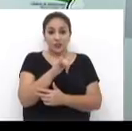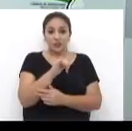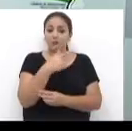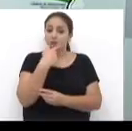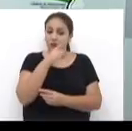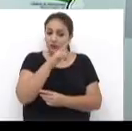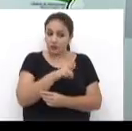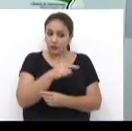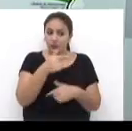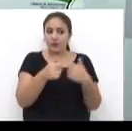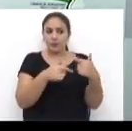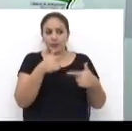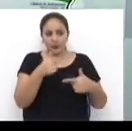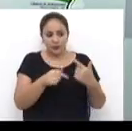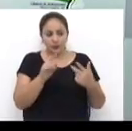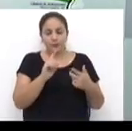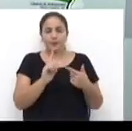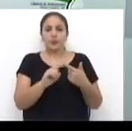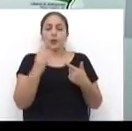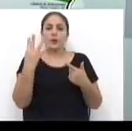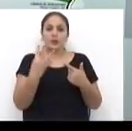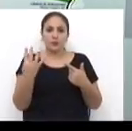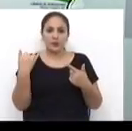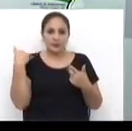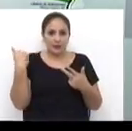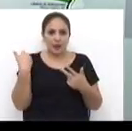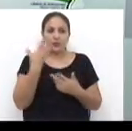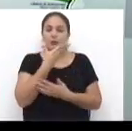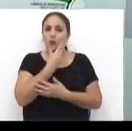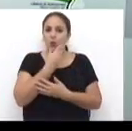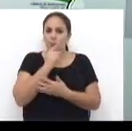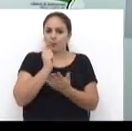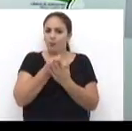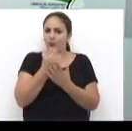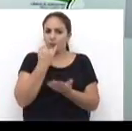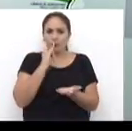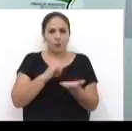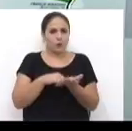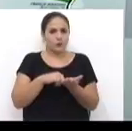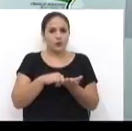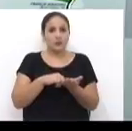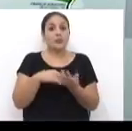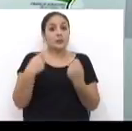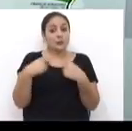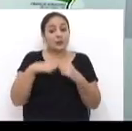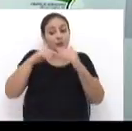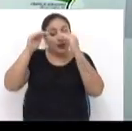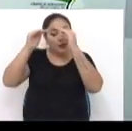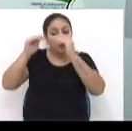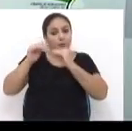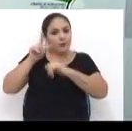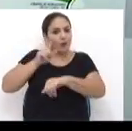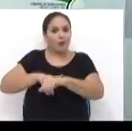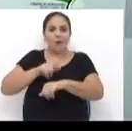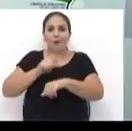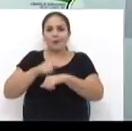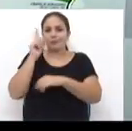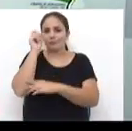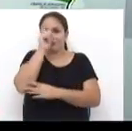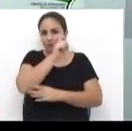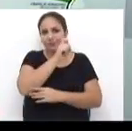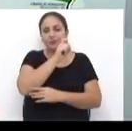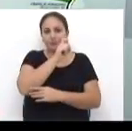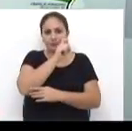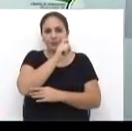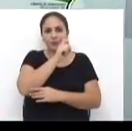de Brito Nascimento, que, repito, trabalhador, 44 anos, um homem que pagava os seus impostos e que merecia